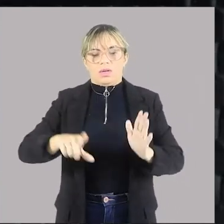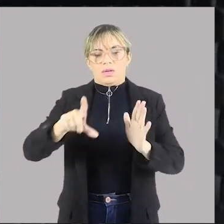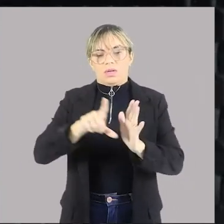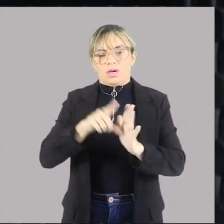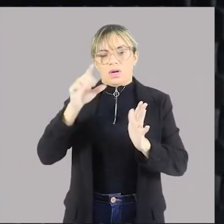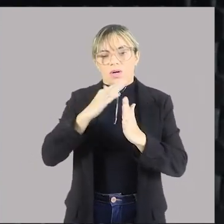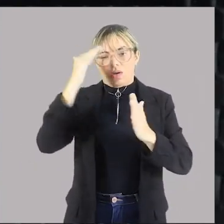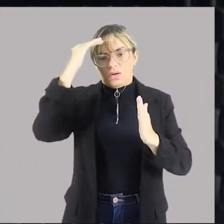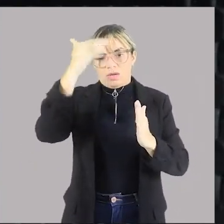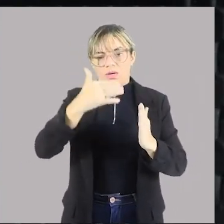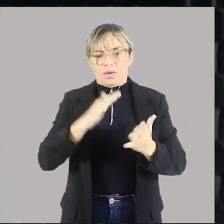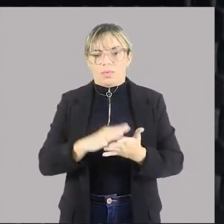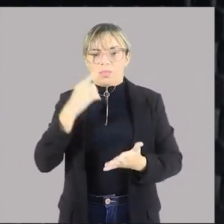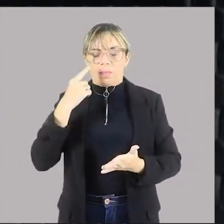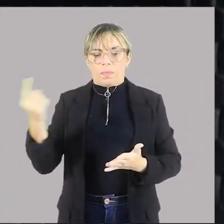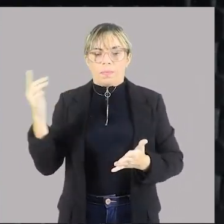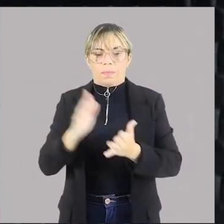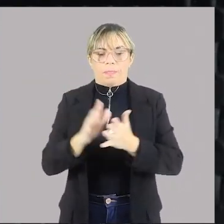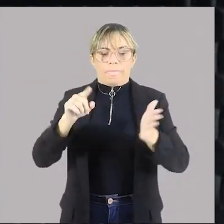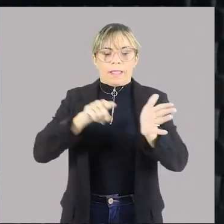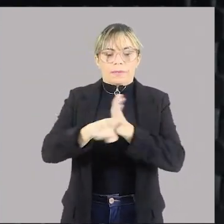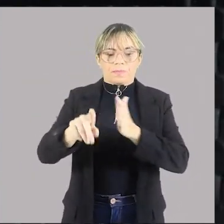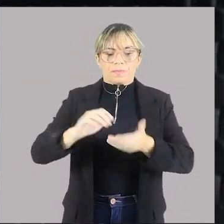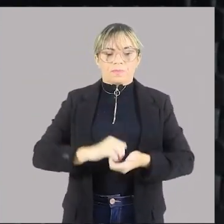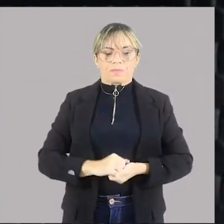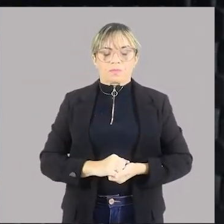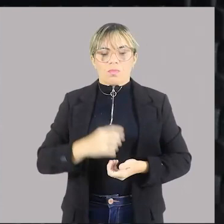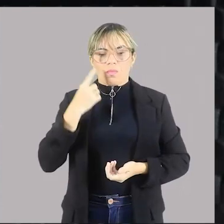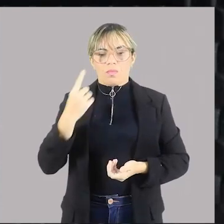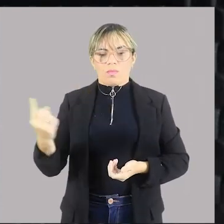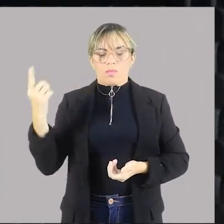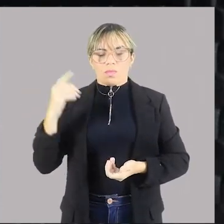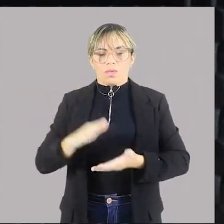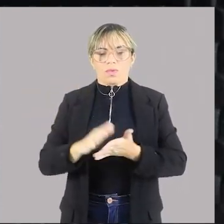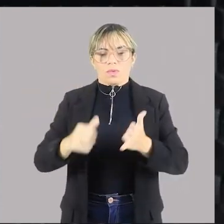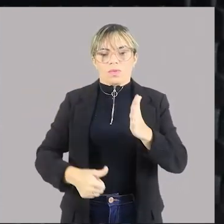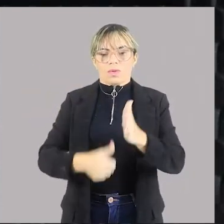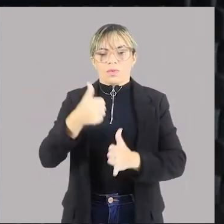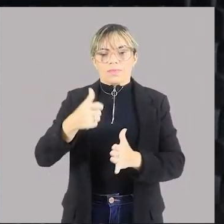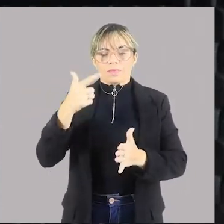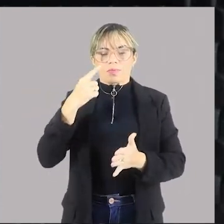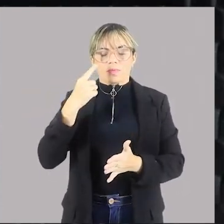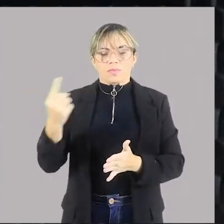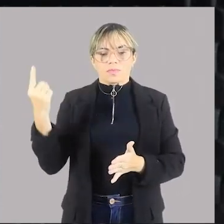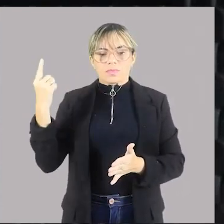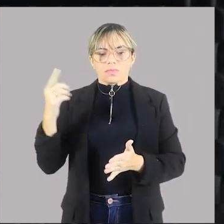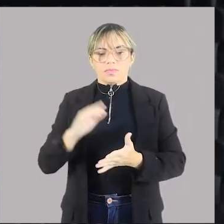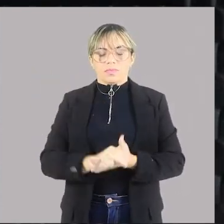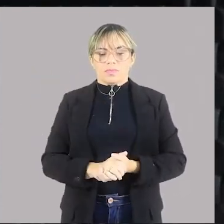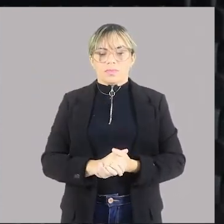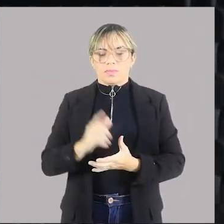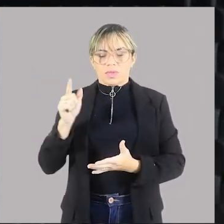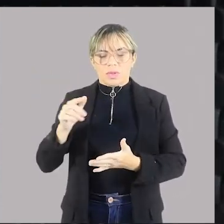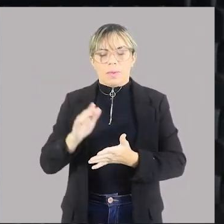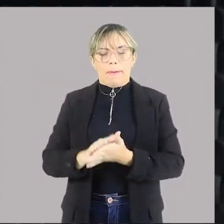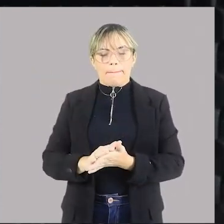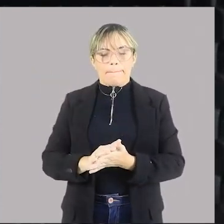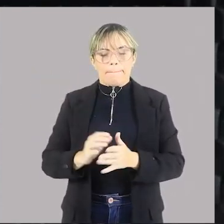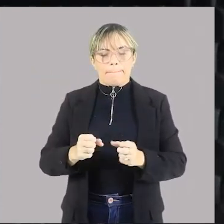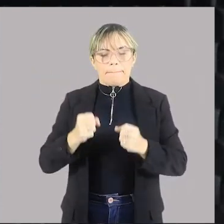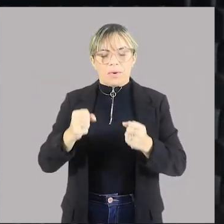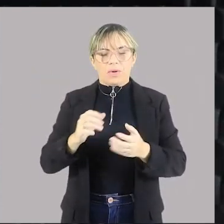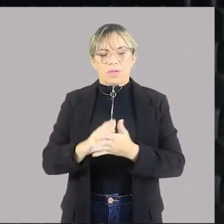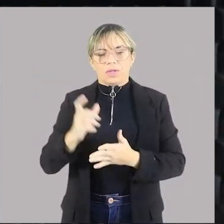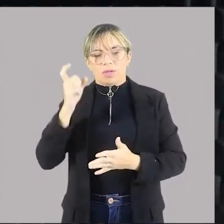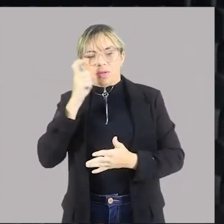Beleza? Vamos às questões. Aqui, pessoal, essa primeira questão é uma questão que tem pegadinha, tá? Então é preciso